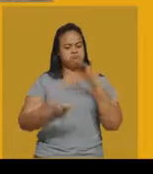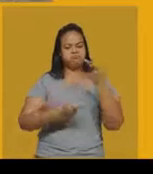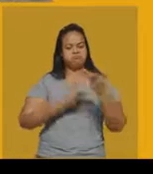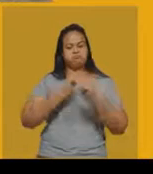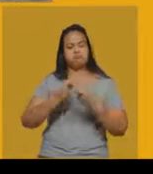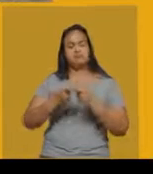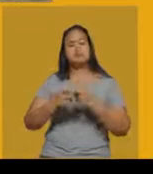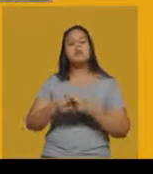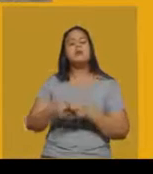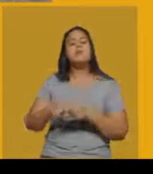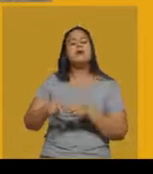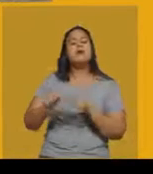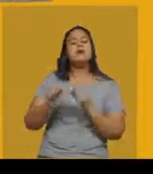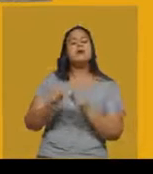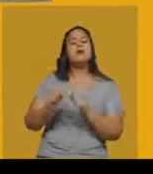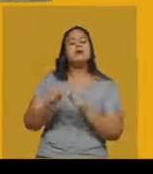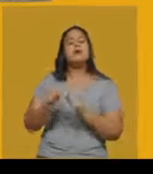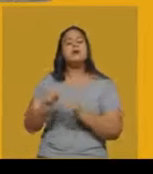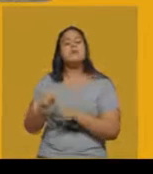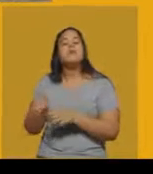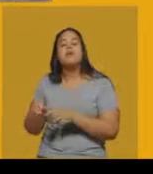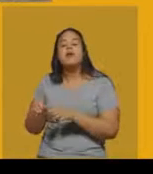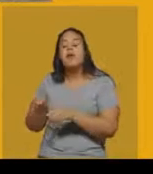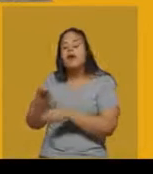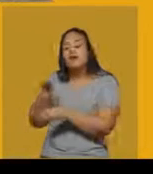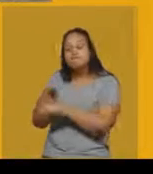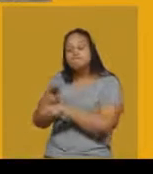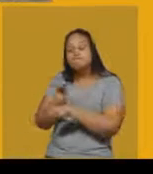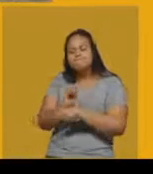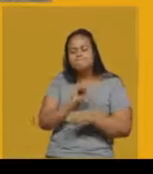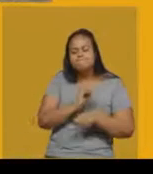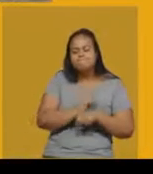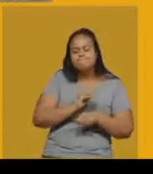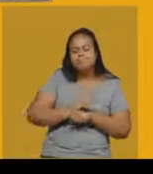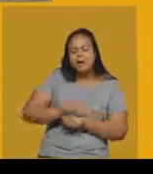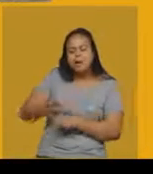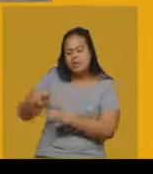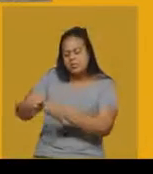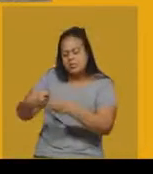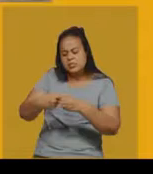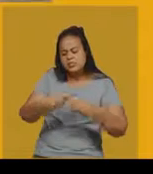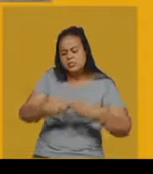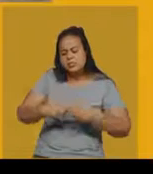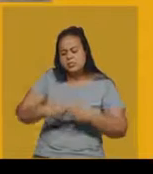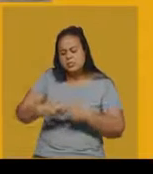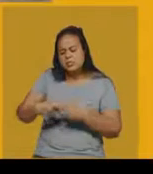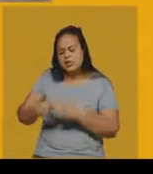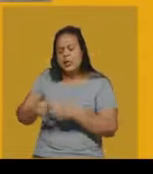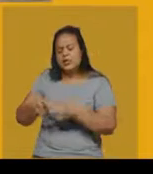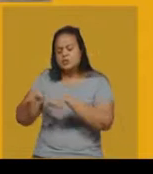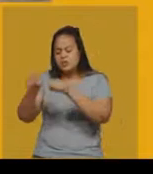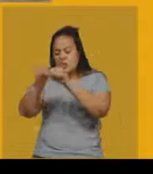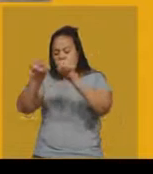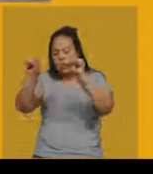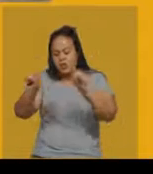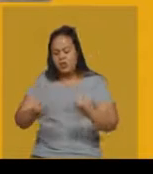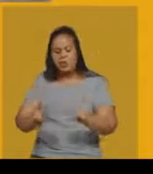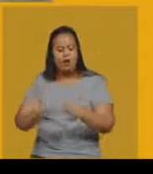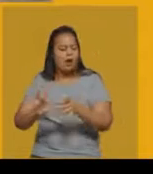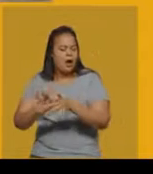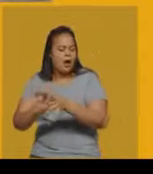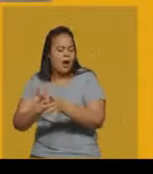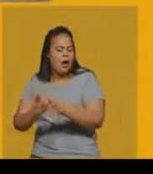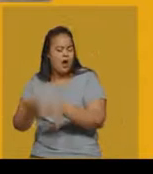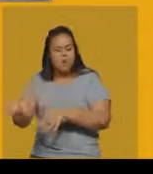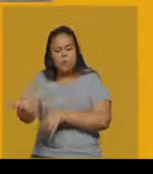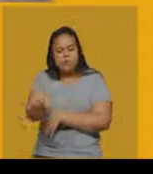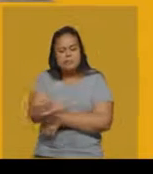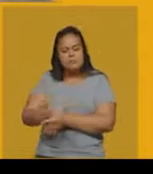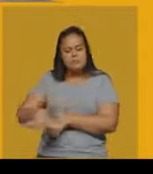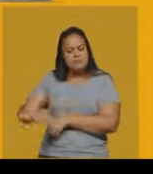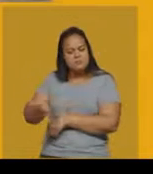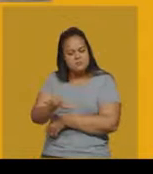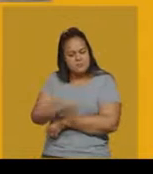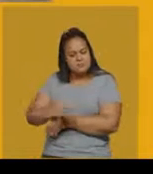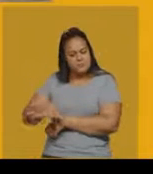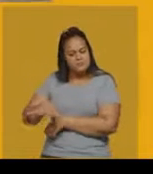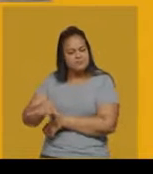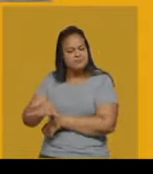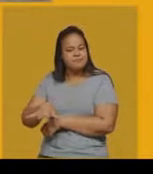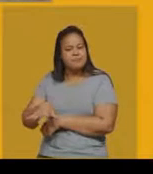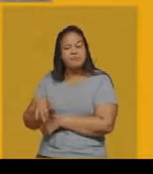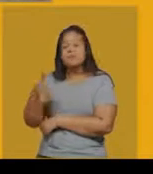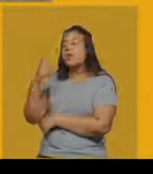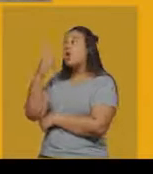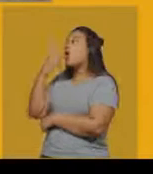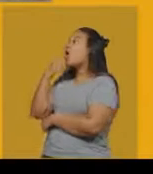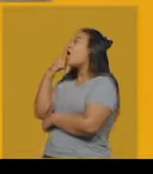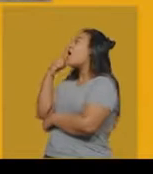intervenção direta na cidade, democratizando assim os espaços públicos. Observem essa imagem é daqui